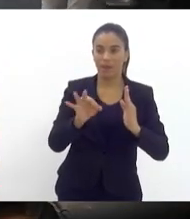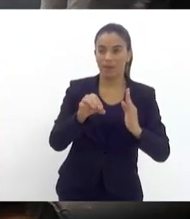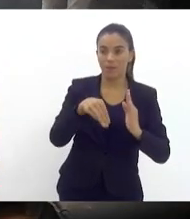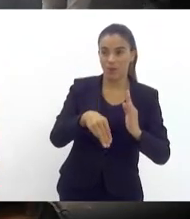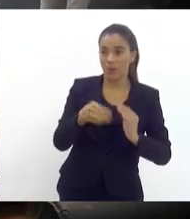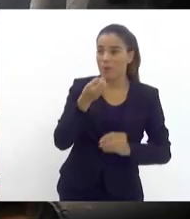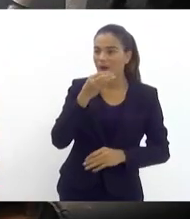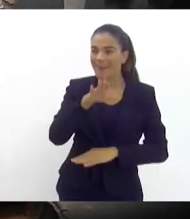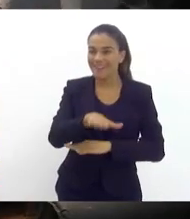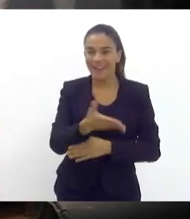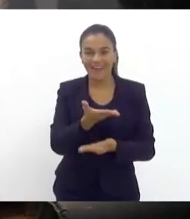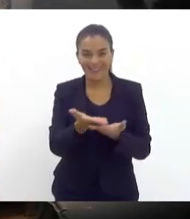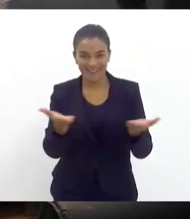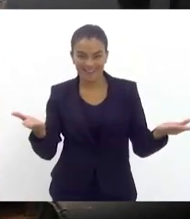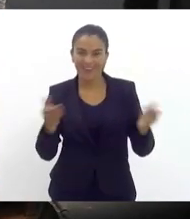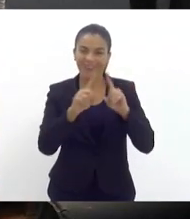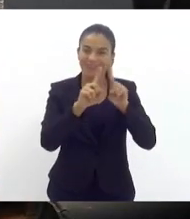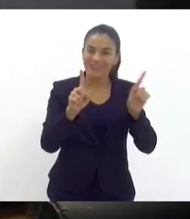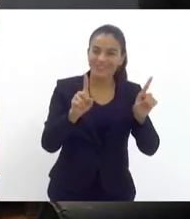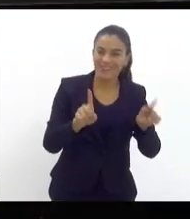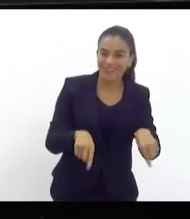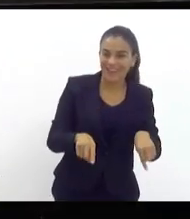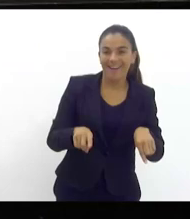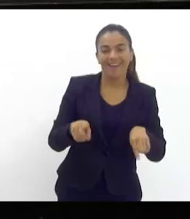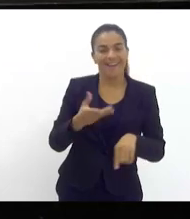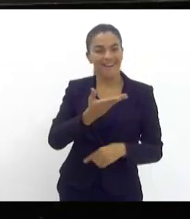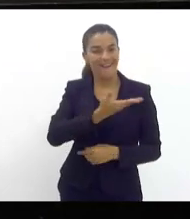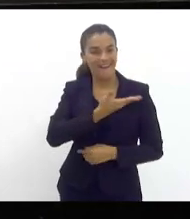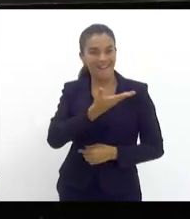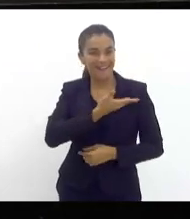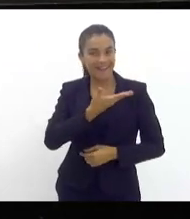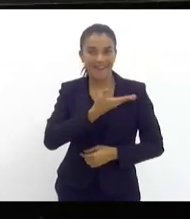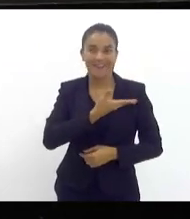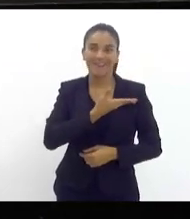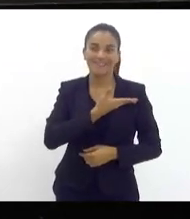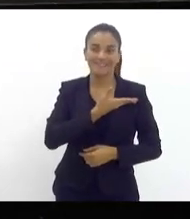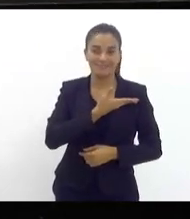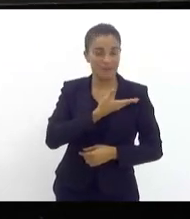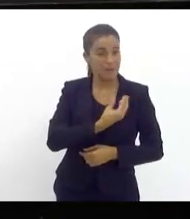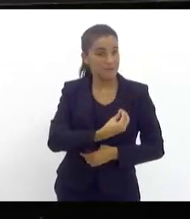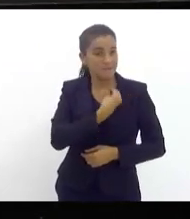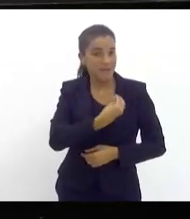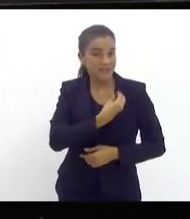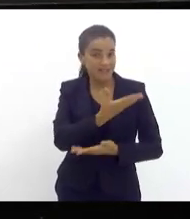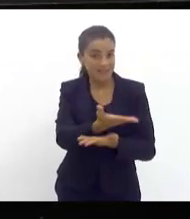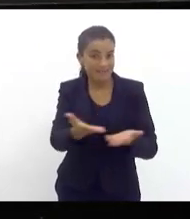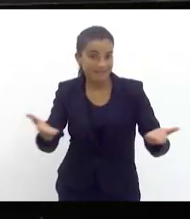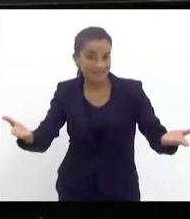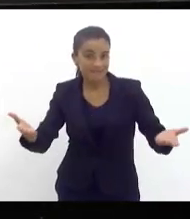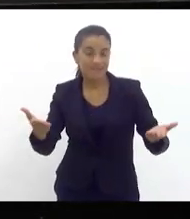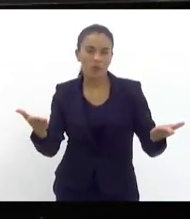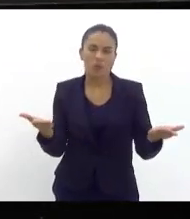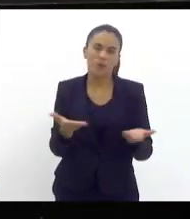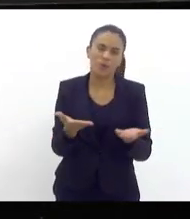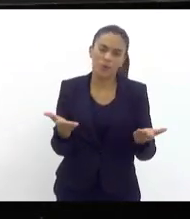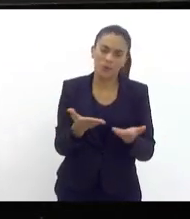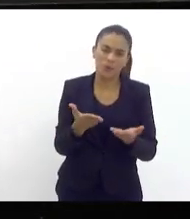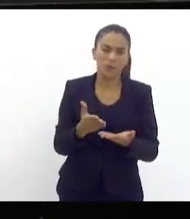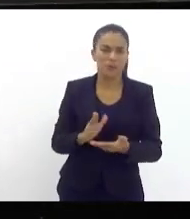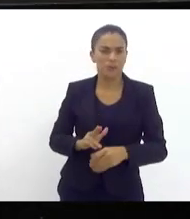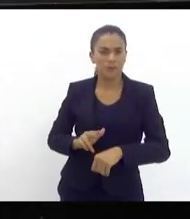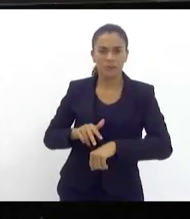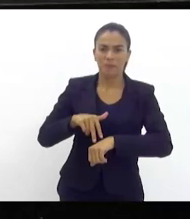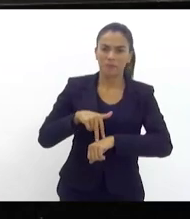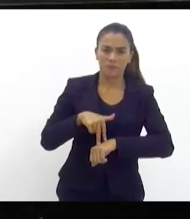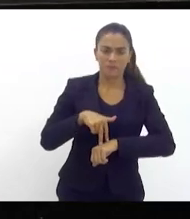Boa tarde a todos funcionários novos colegas que aqui estão presentes hoje eu subo